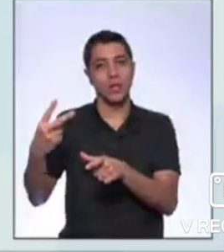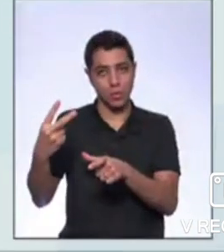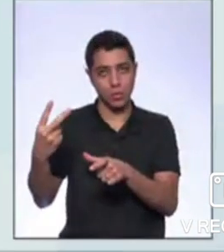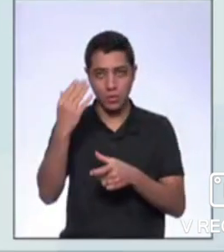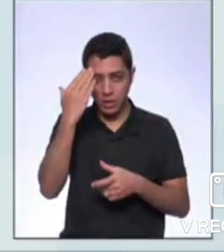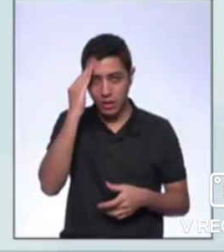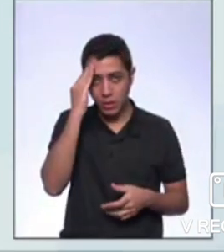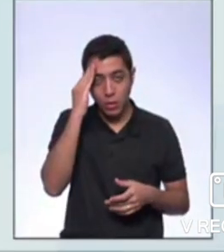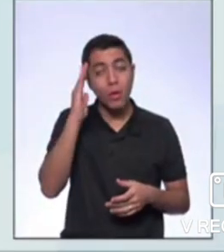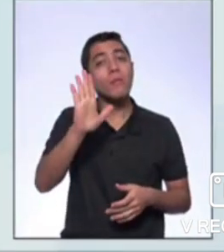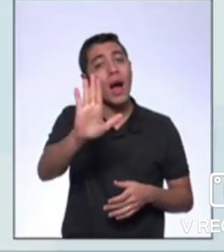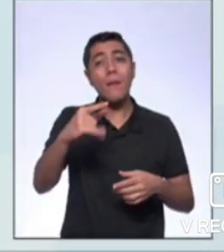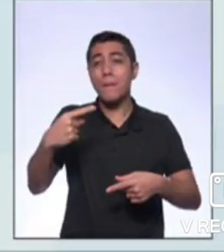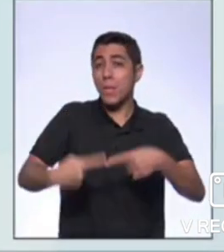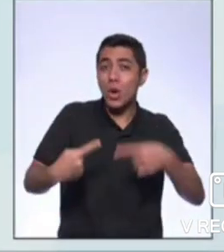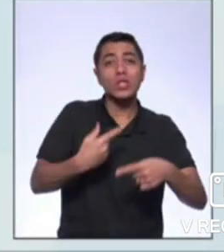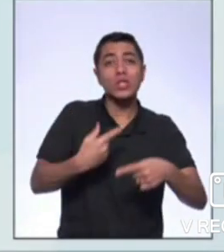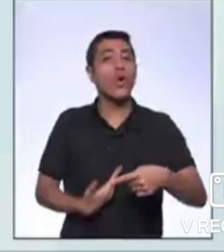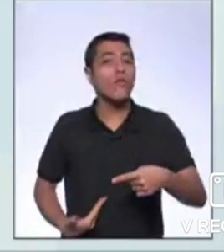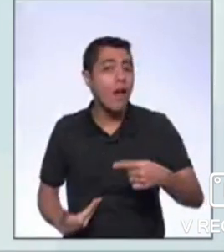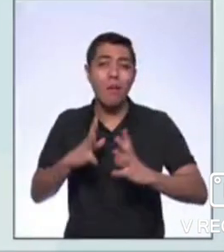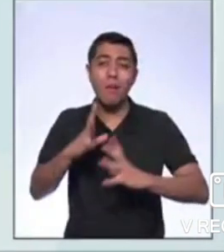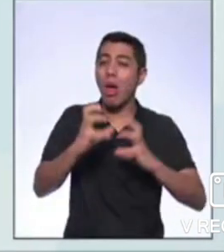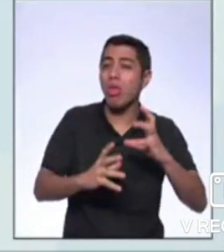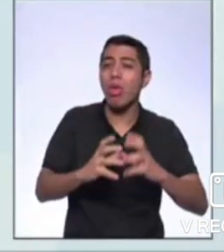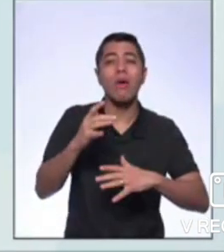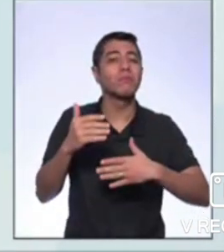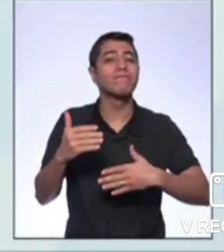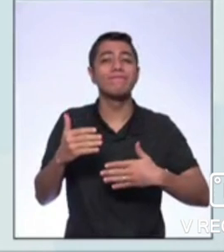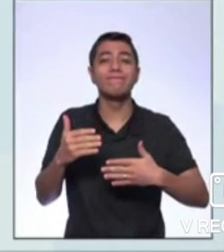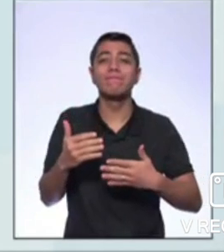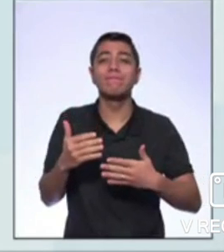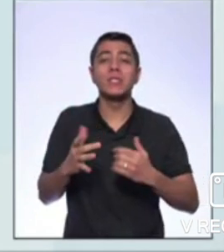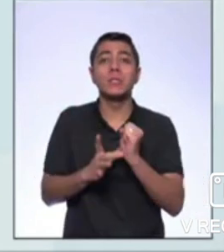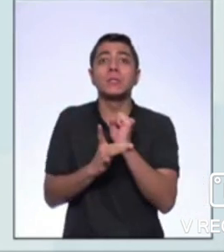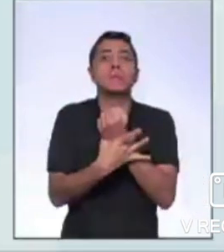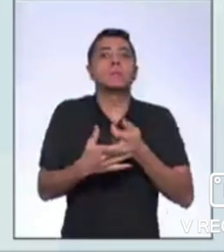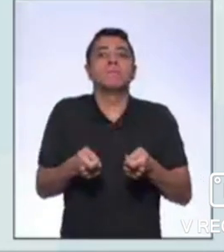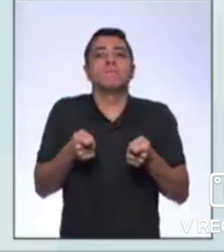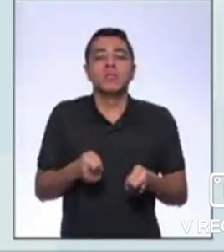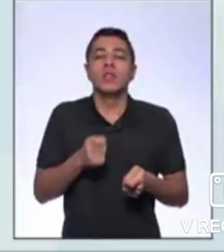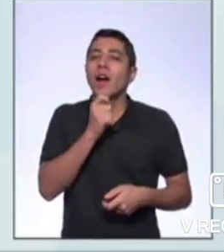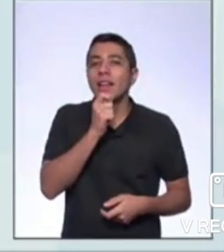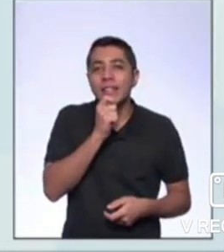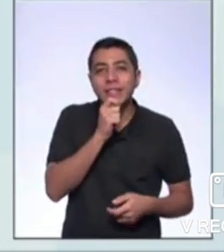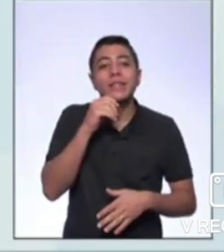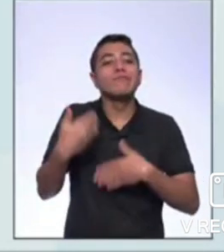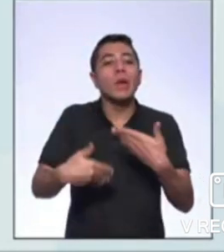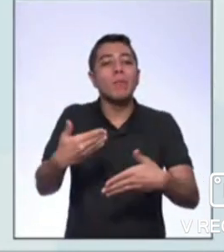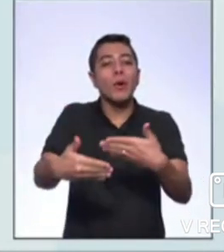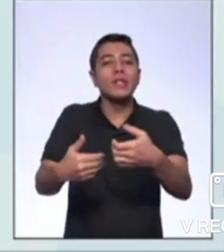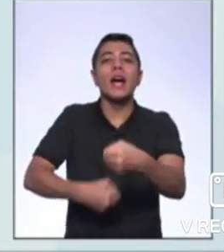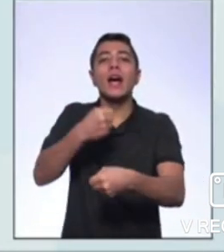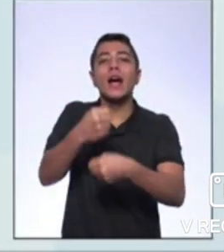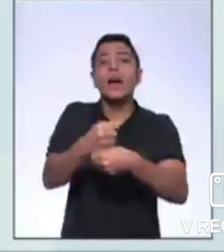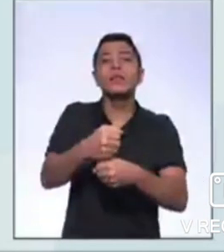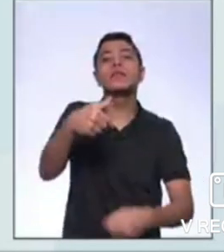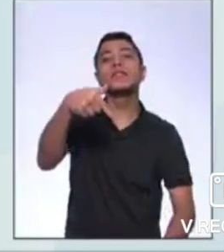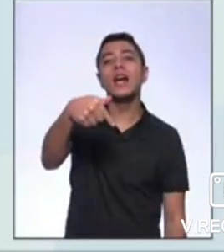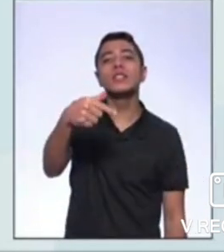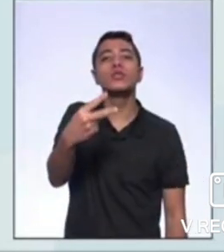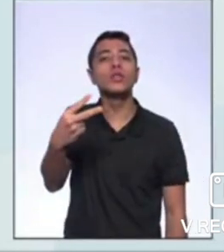perdurou. Tanto é que em 722 o reino de Israel foi conquistado pelos assírios.